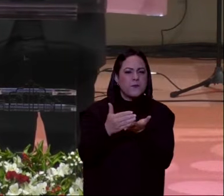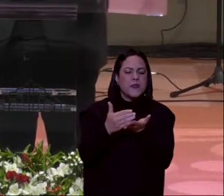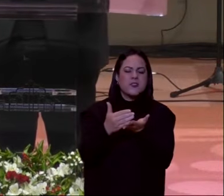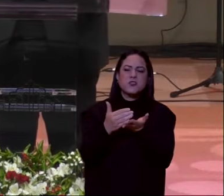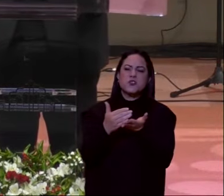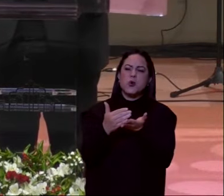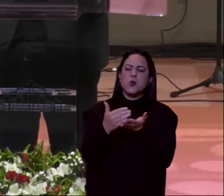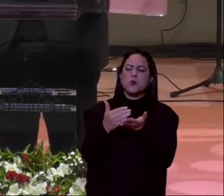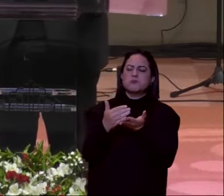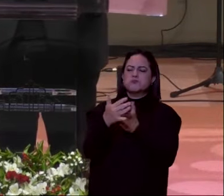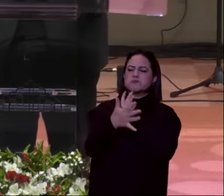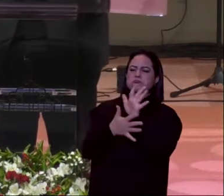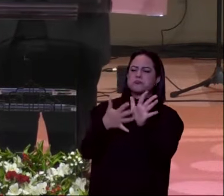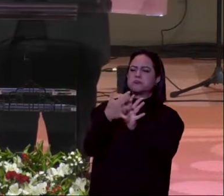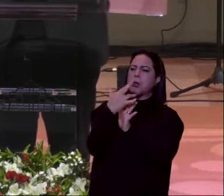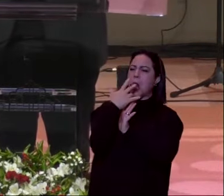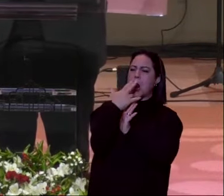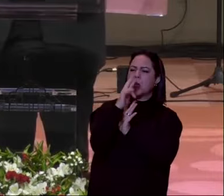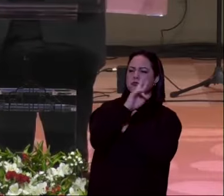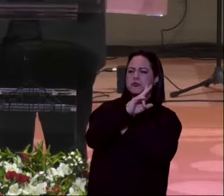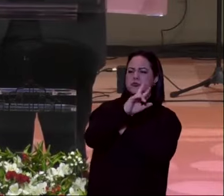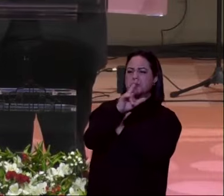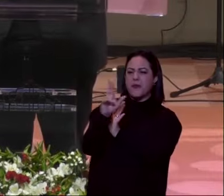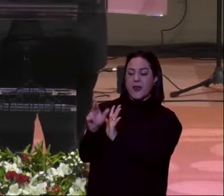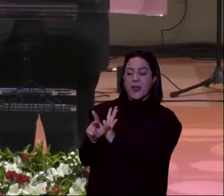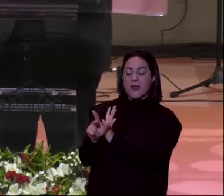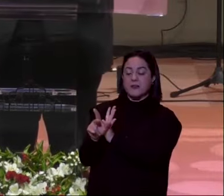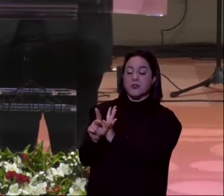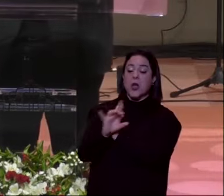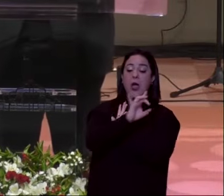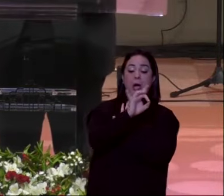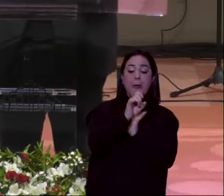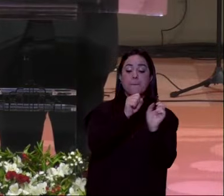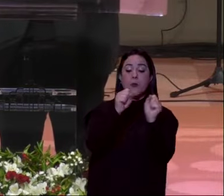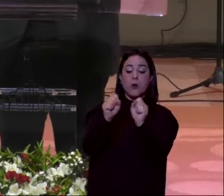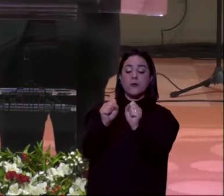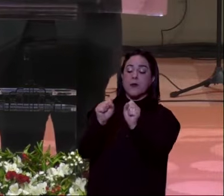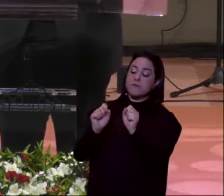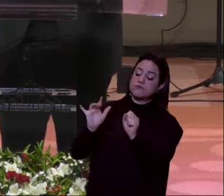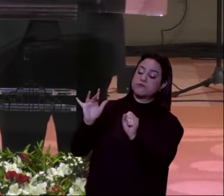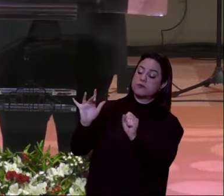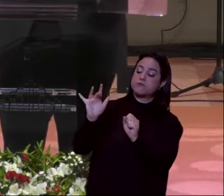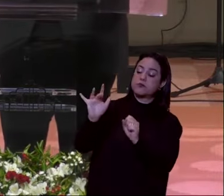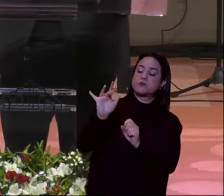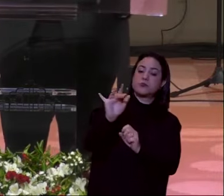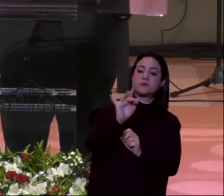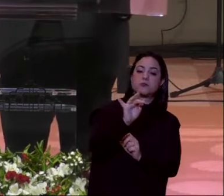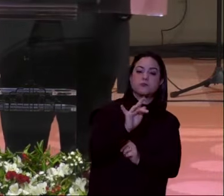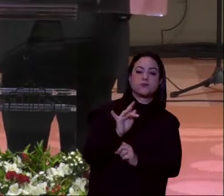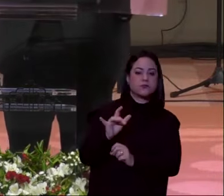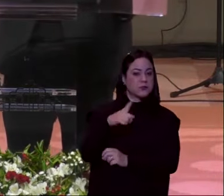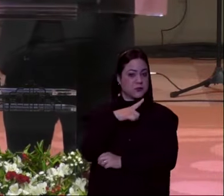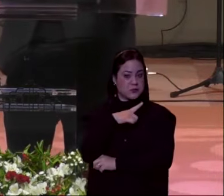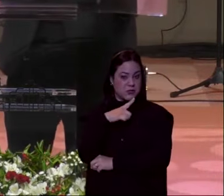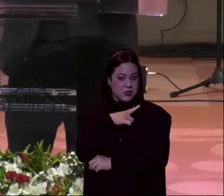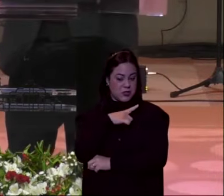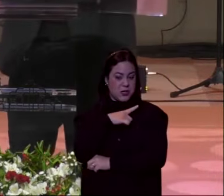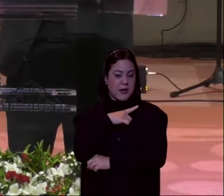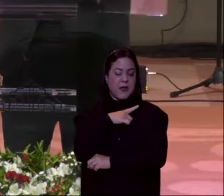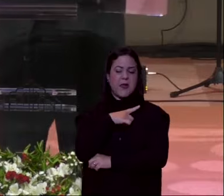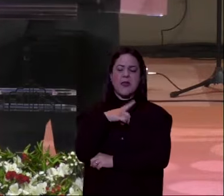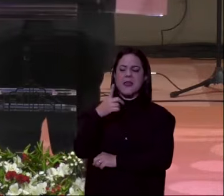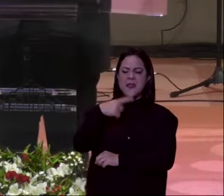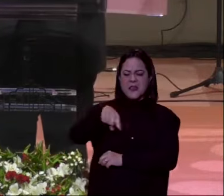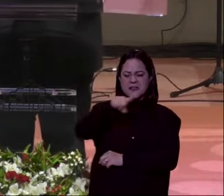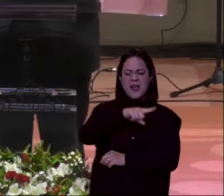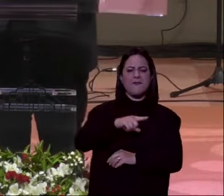em outras línguas, de acordo com o poder que o Senhor dava a cada pessoa. E estavam morando